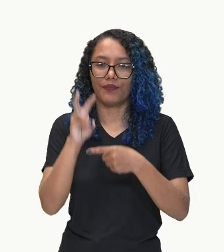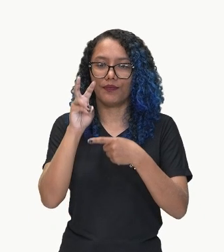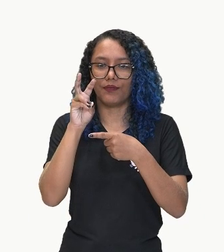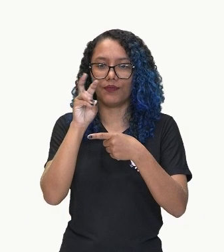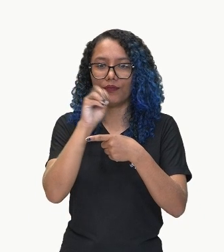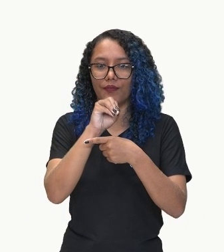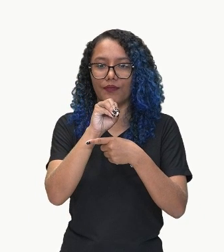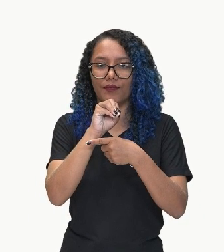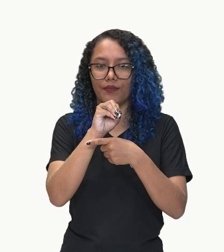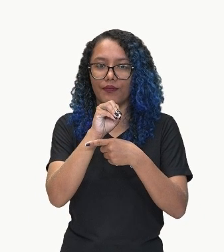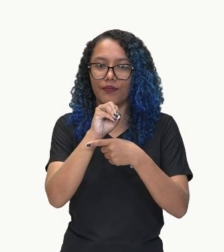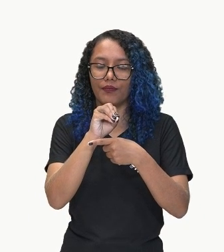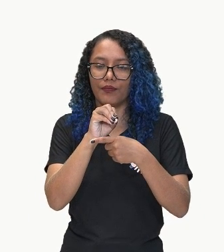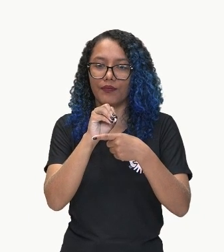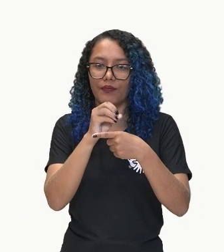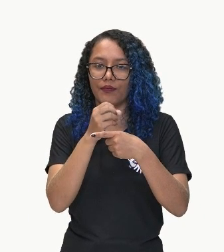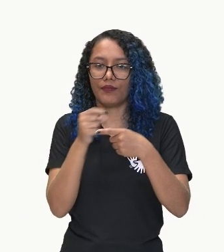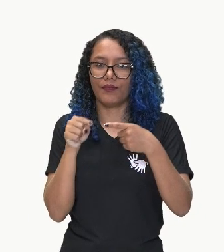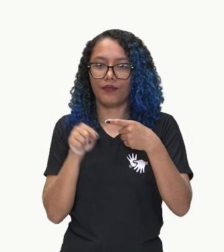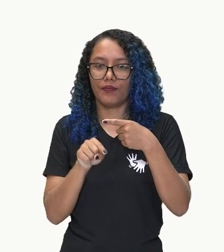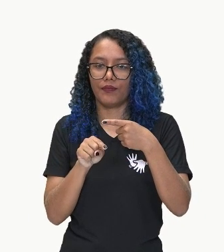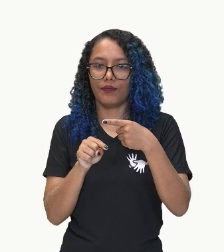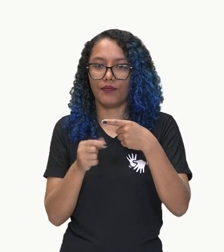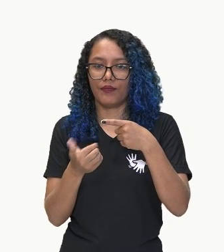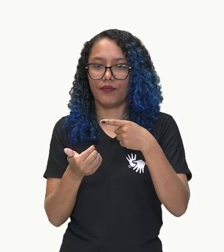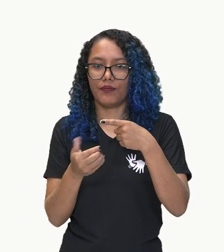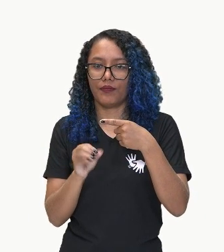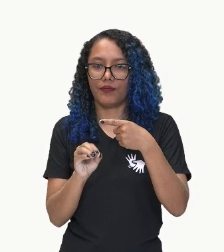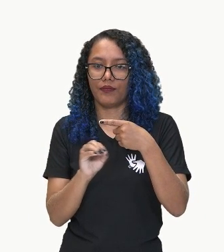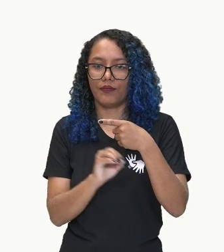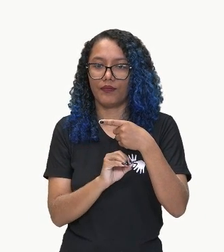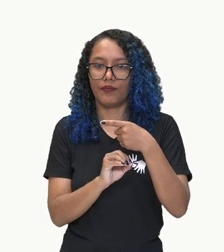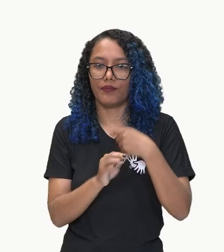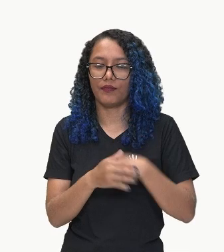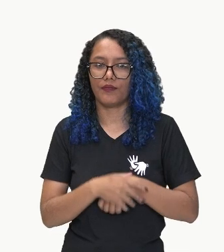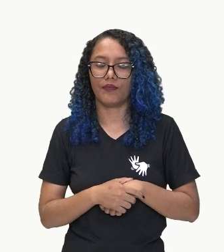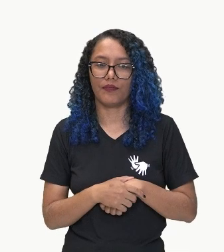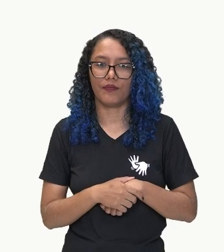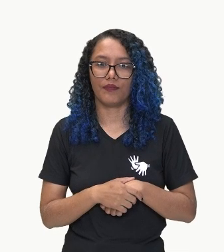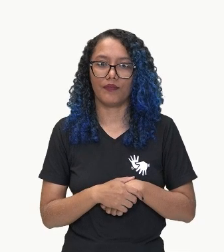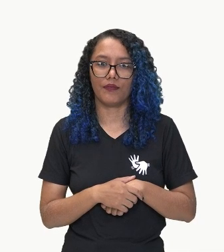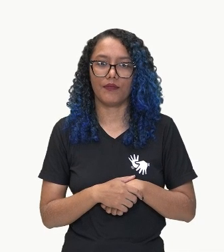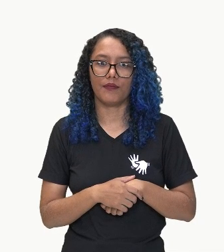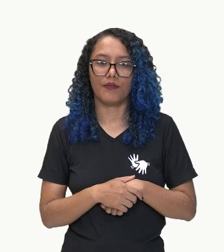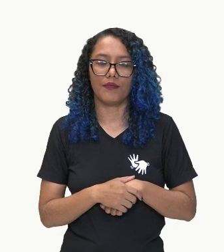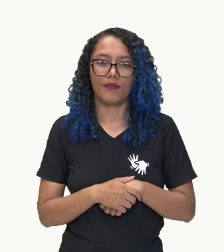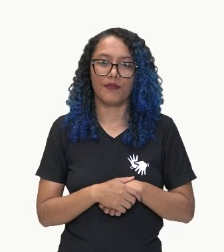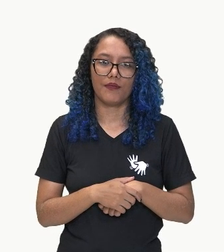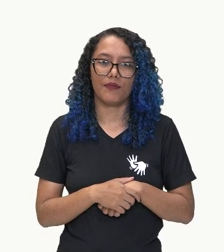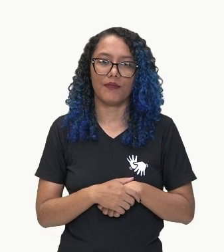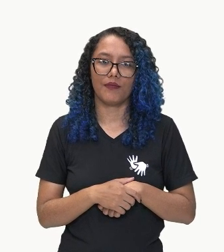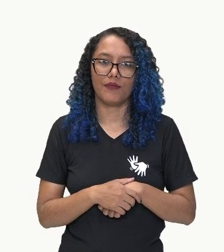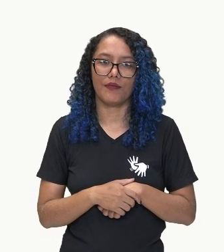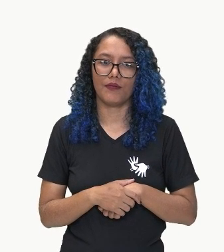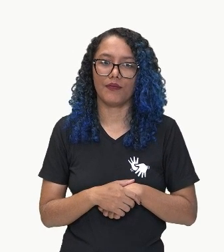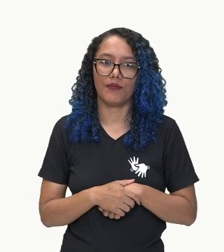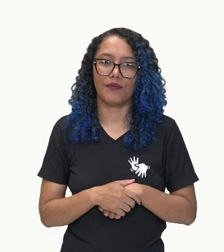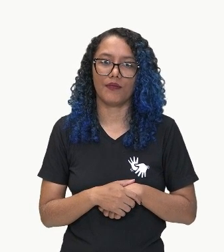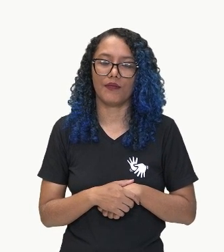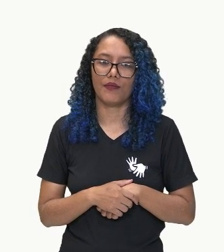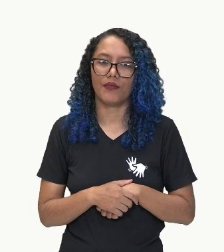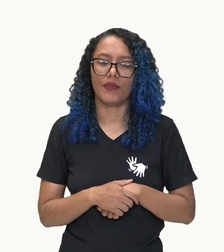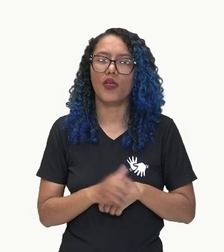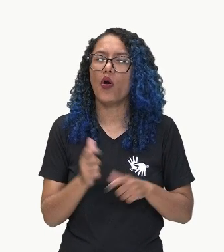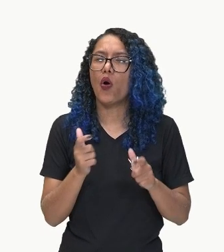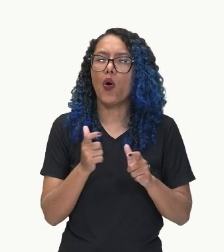50 sobre 100. E onde é que nós usamos essa fração decimal?